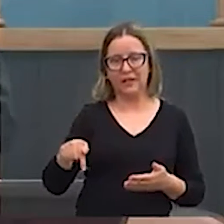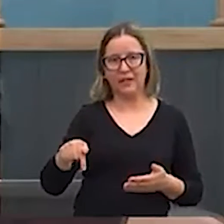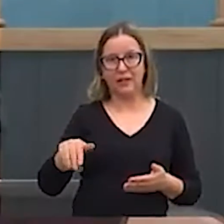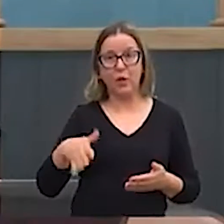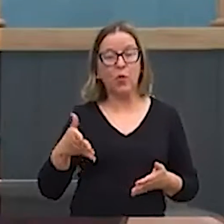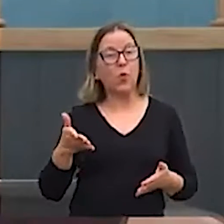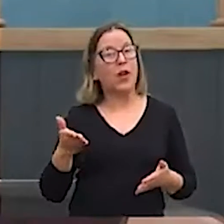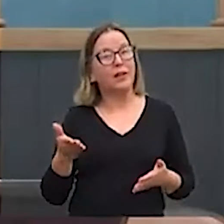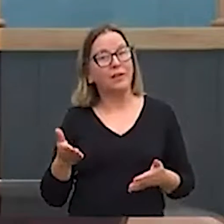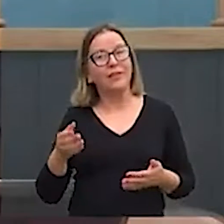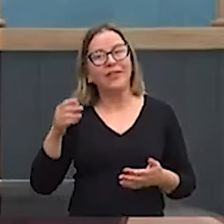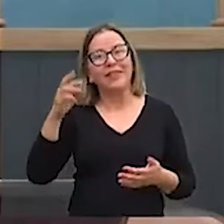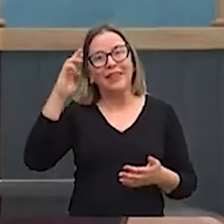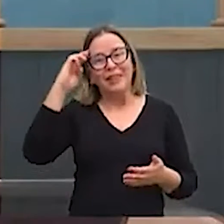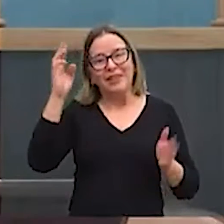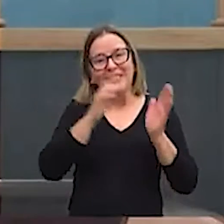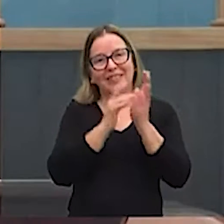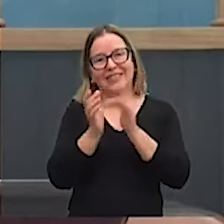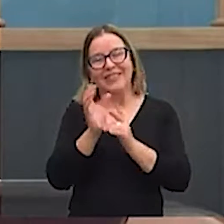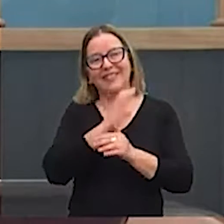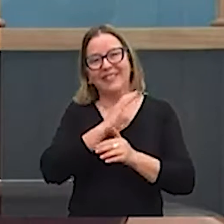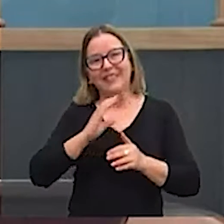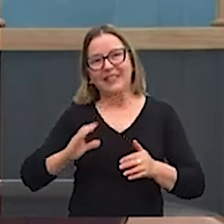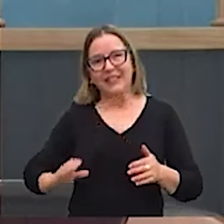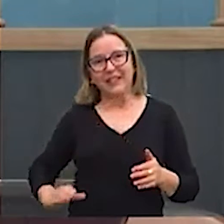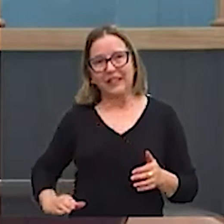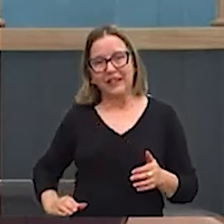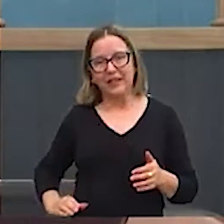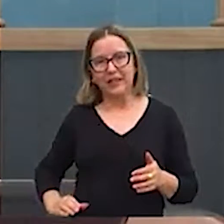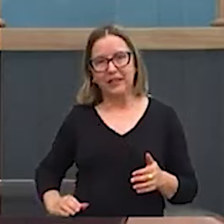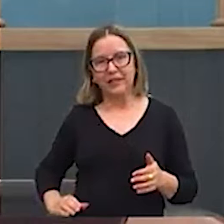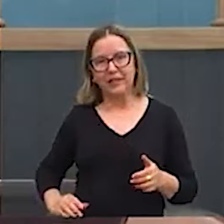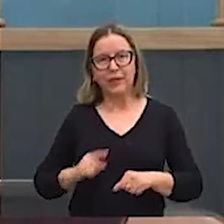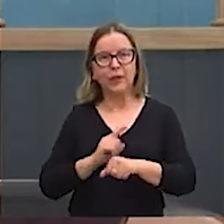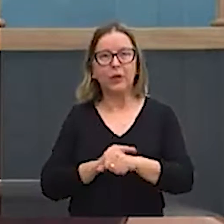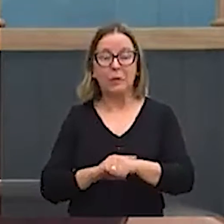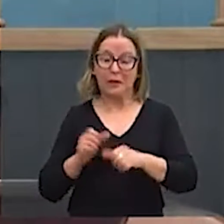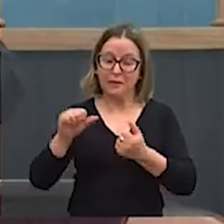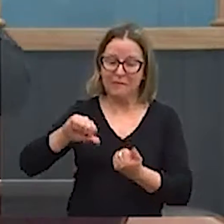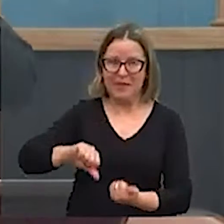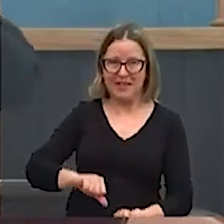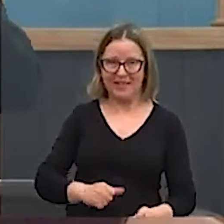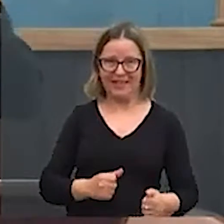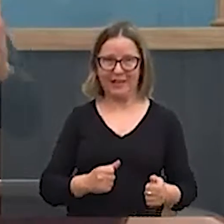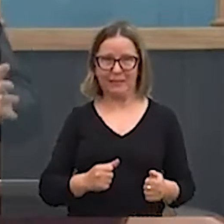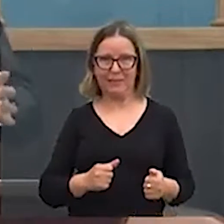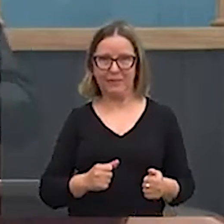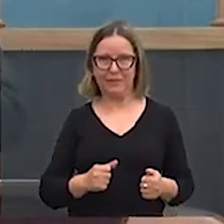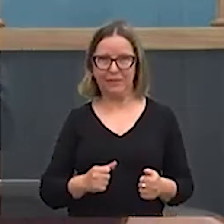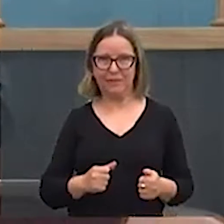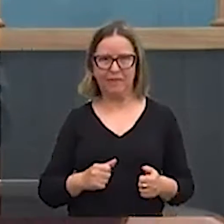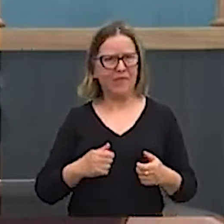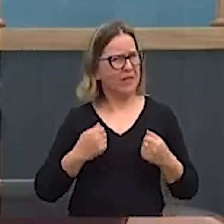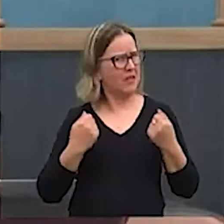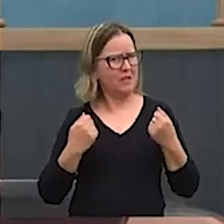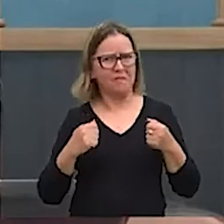Senhor Jesus Cristo, ele estava sendo batizado. Ele não precisava ser